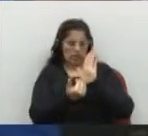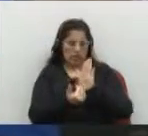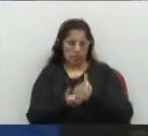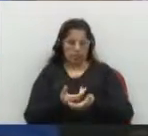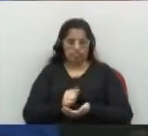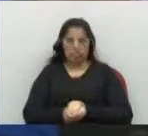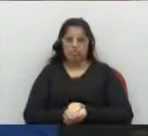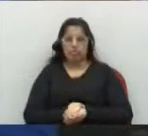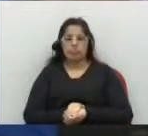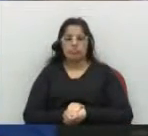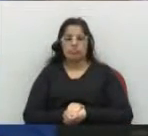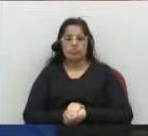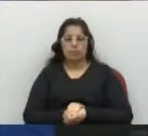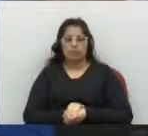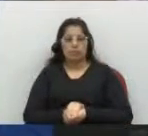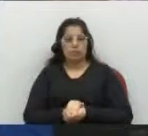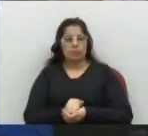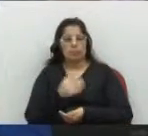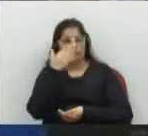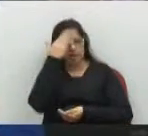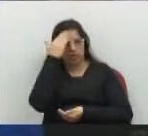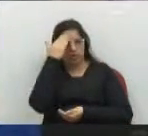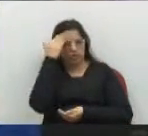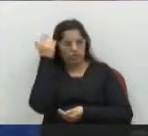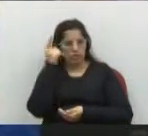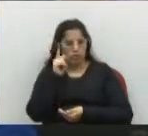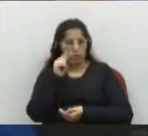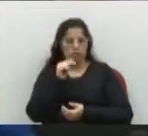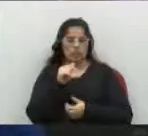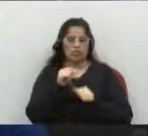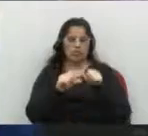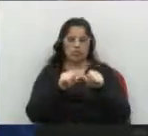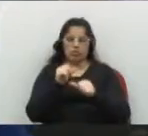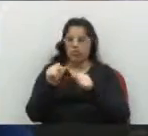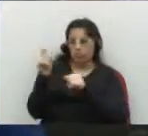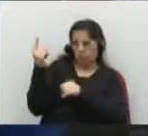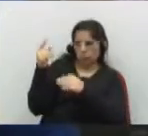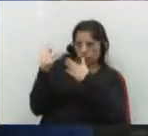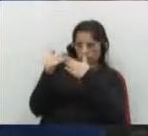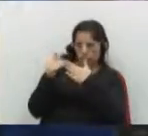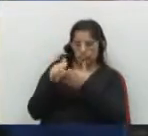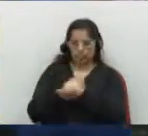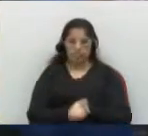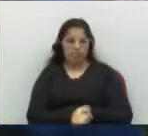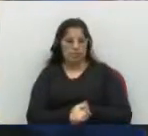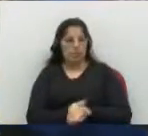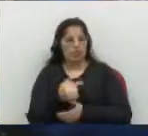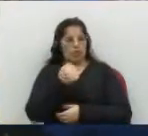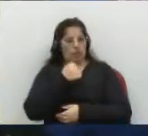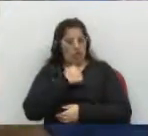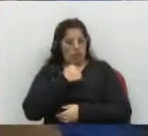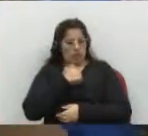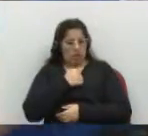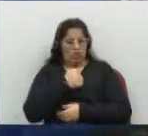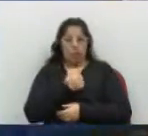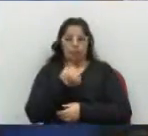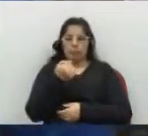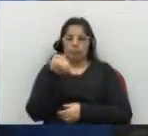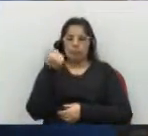vai tomar todas essas providências. Tá, Pois não. Nobre colega, eu gostaria de dizer ao